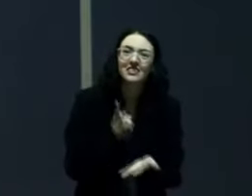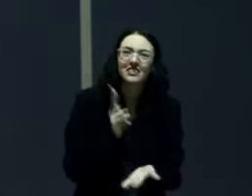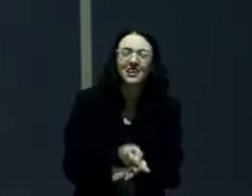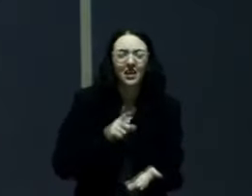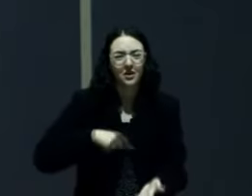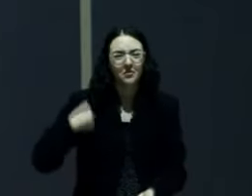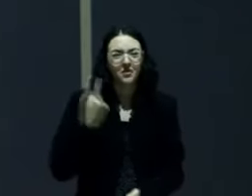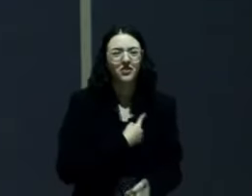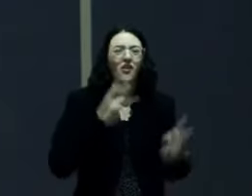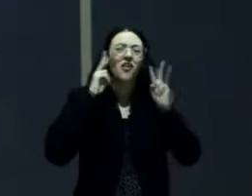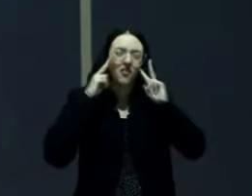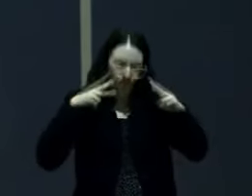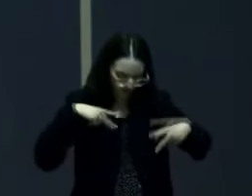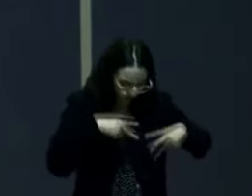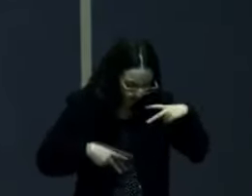nós pecamos hoje?